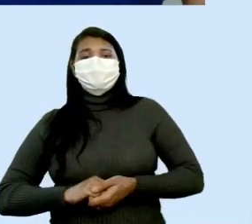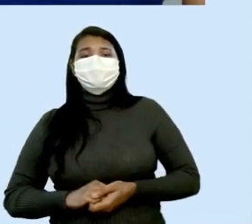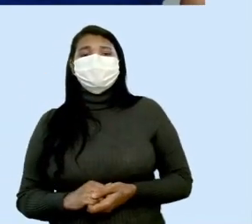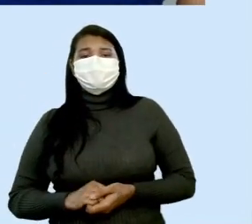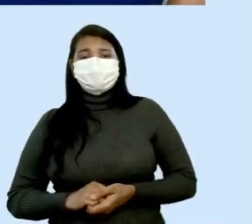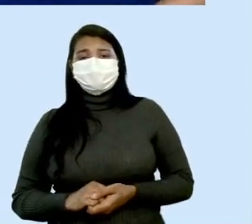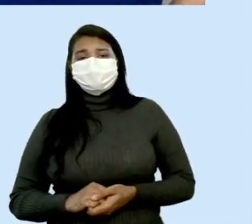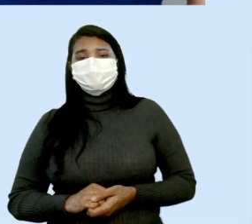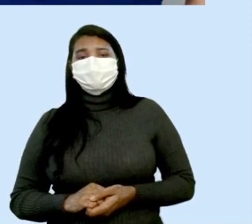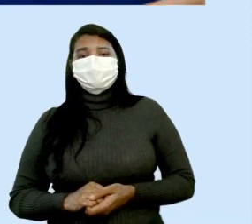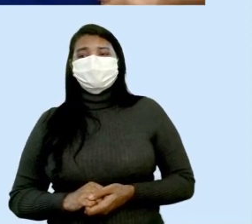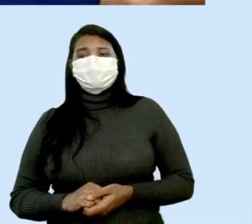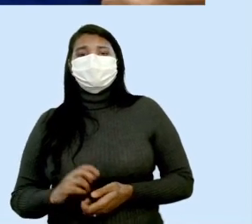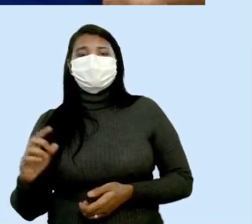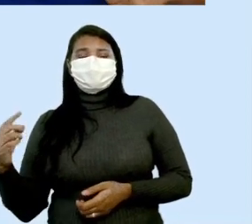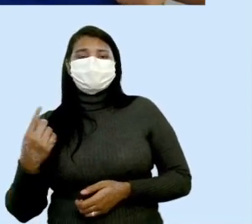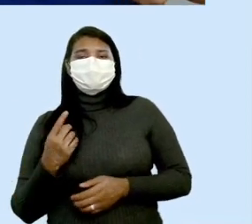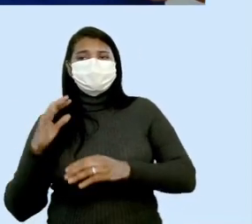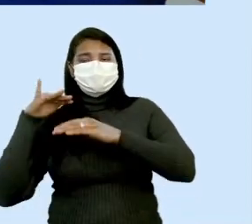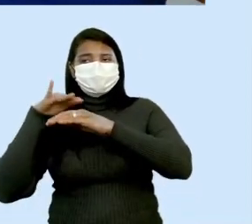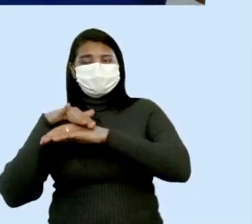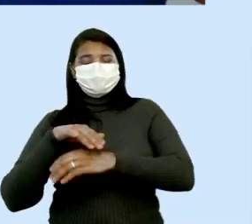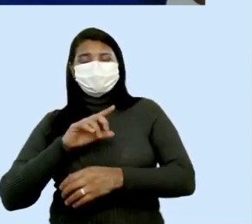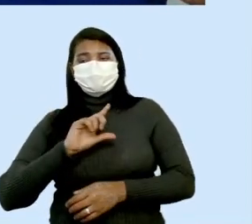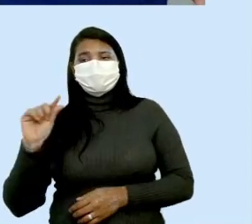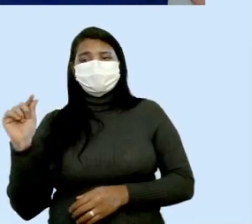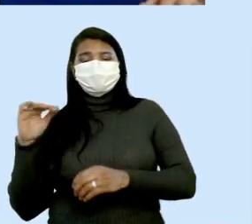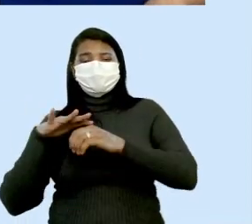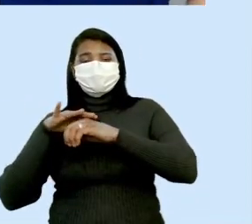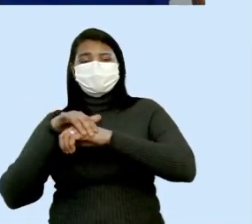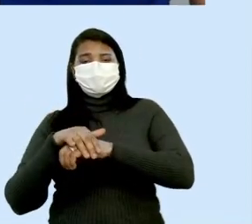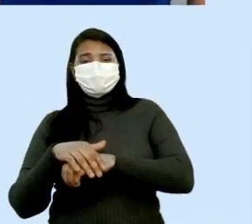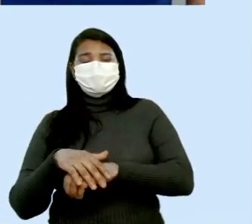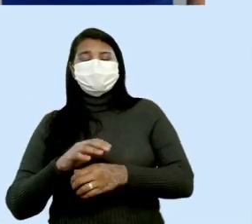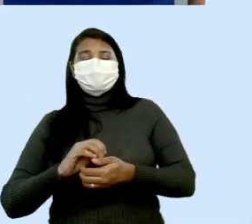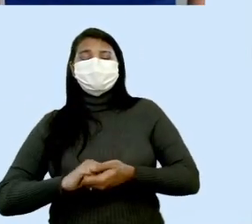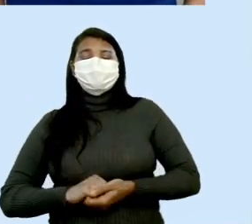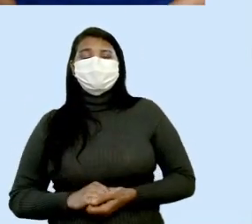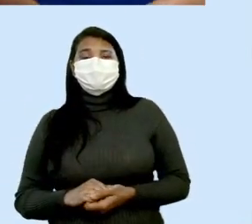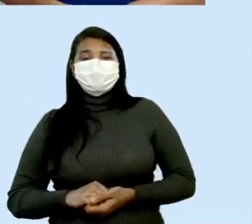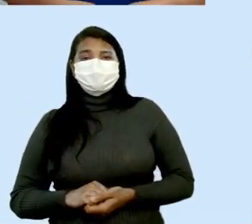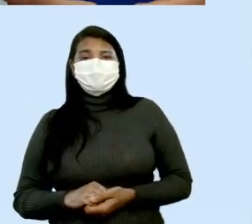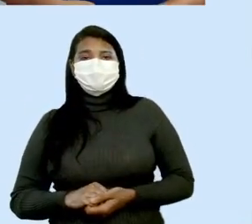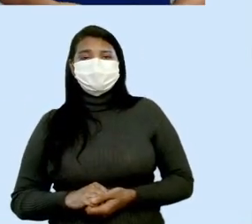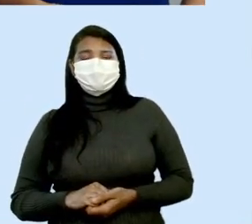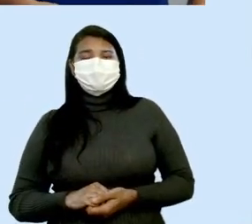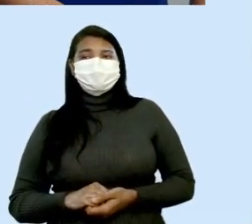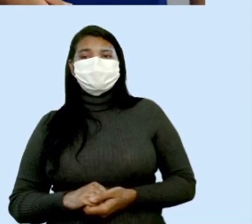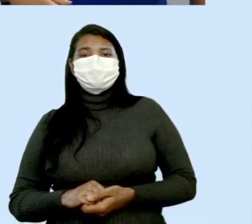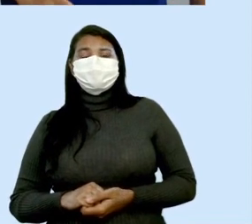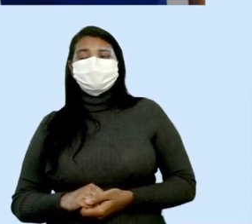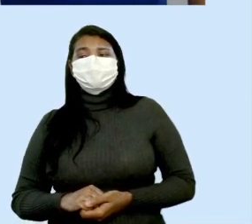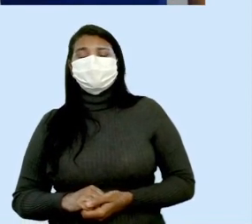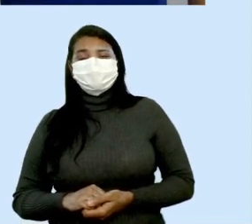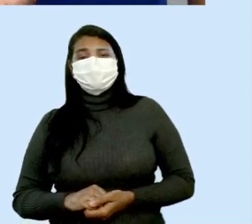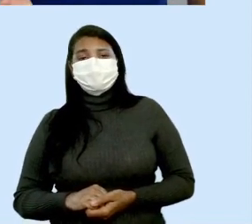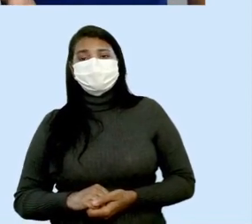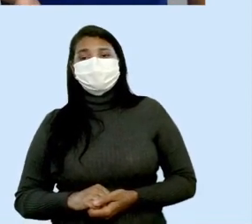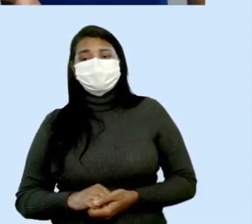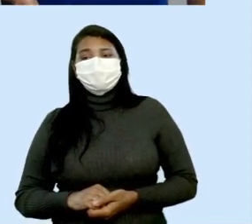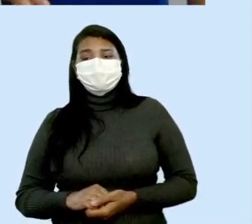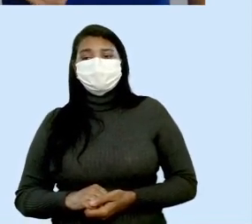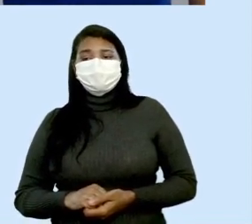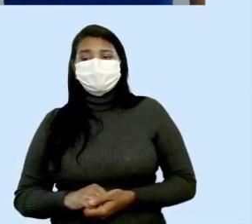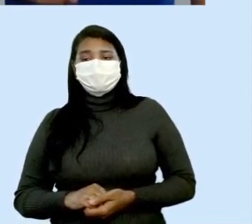out tonight. Nós sairemos à noite. I will visit my cousin tomorrow. Ou will visit my